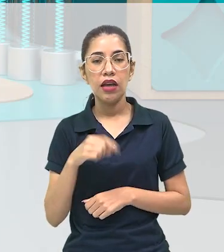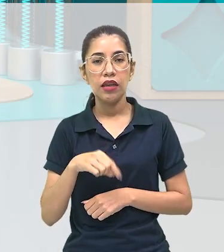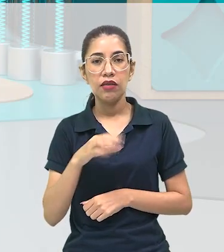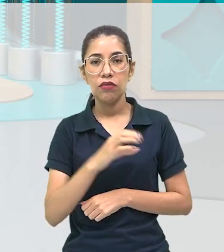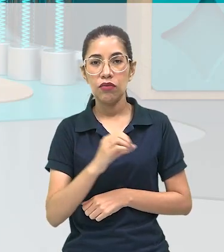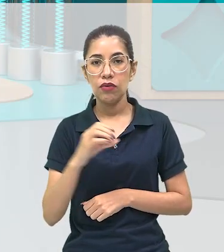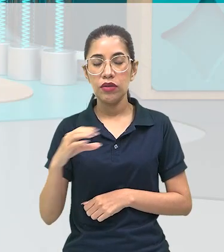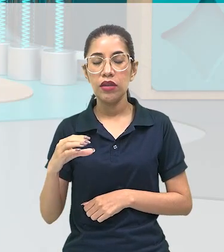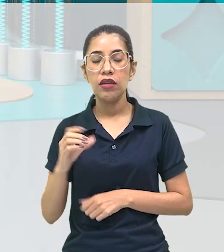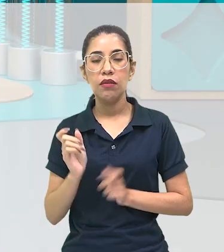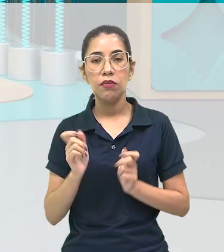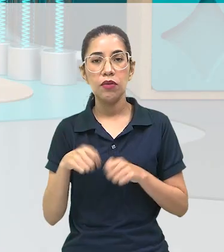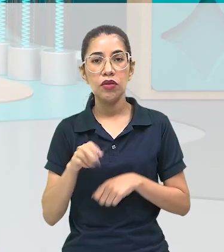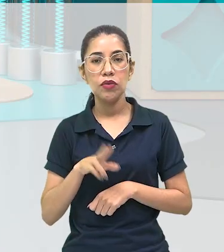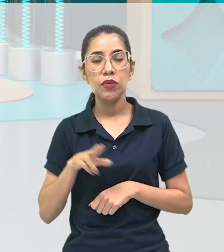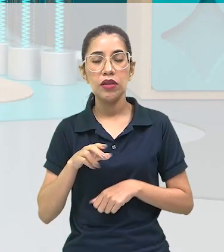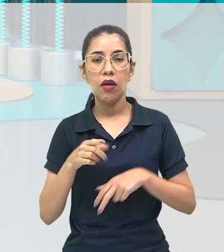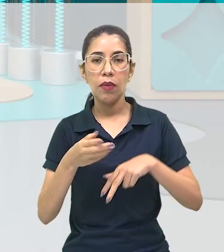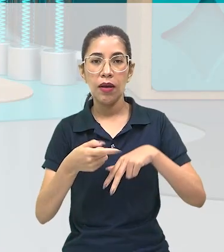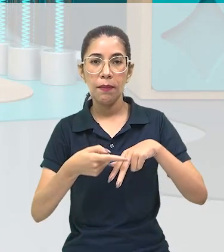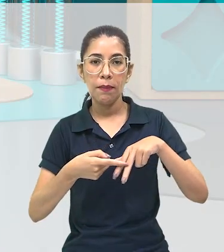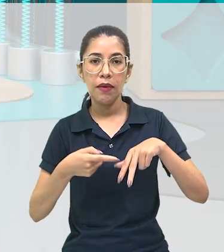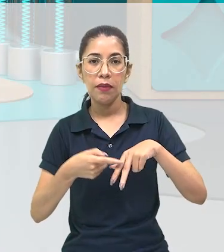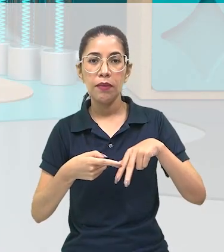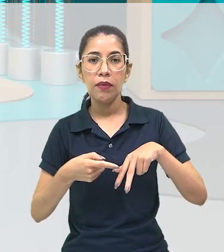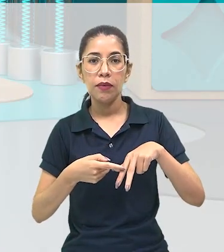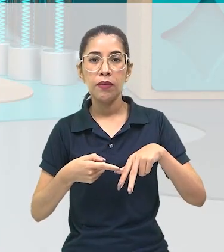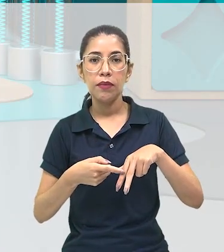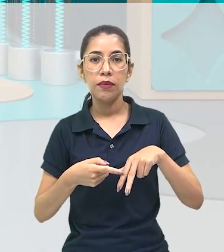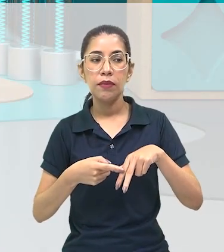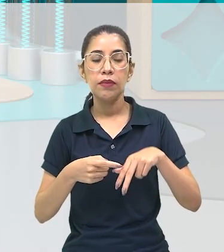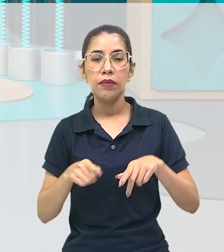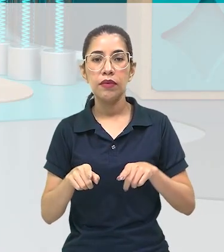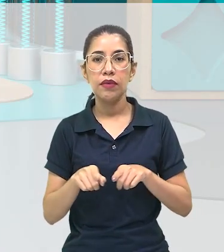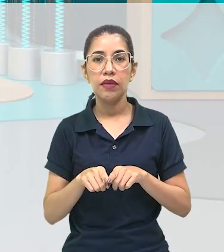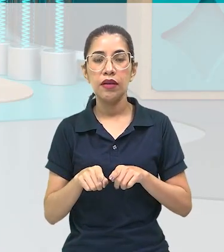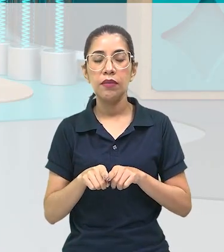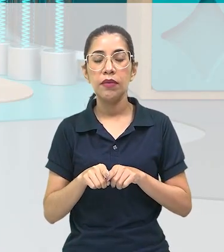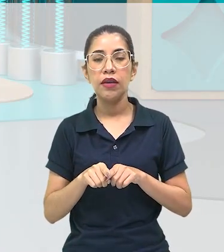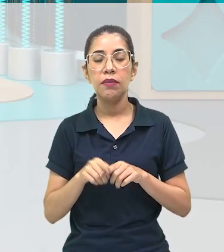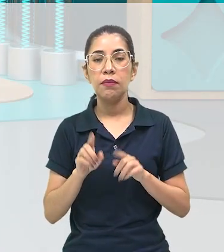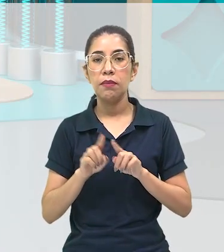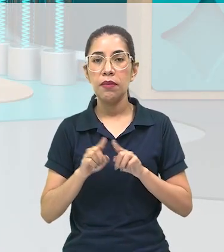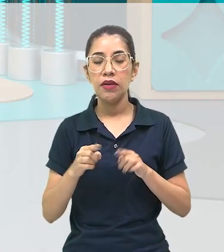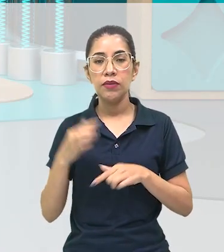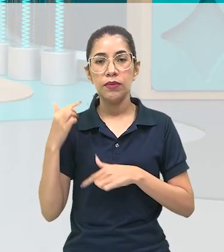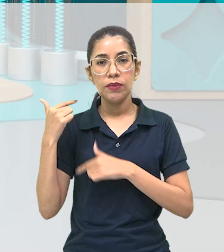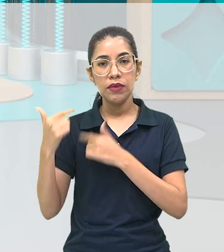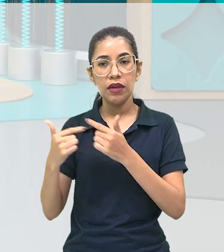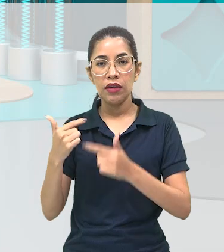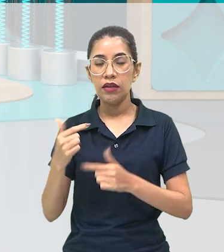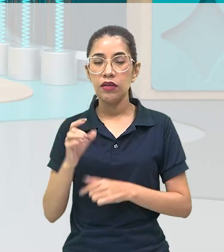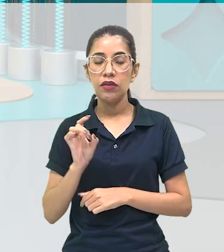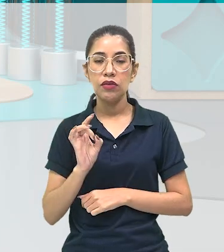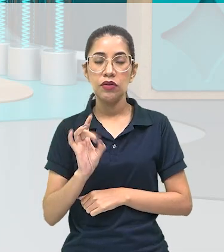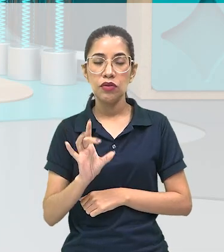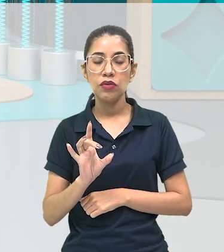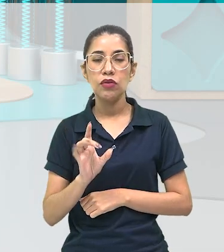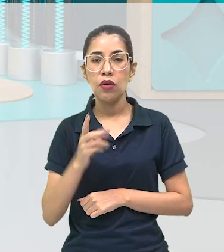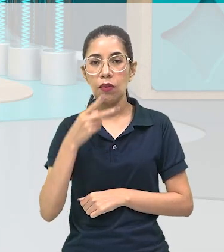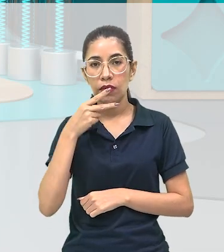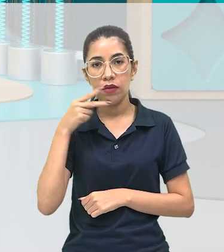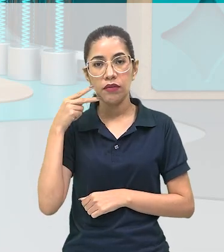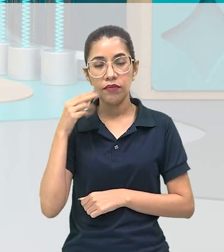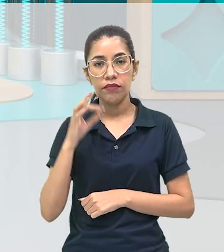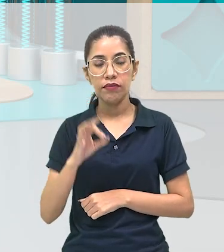no Ocidente, é que estão permitindo utilizar umas bermudas por baixo disso. Mas O sumô tradicional realmente é só com essa